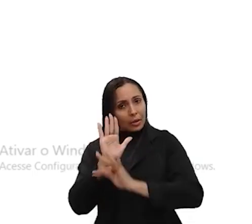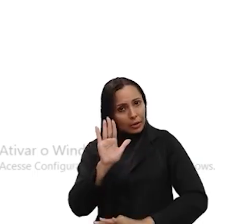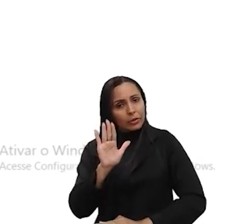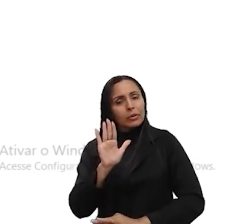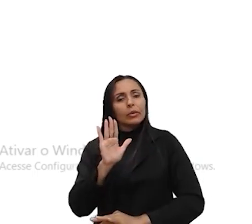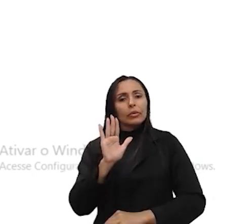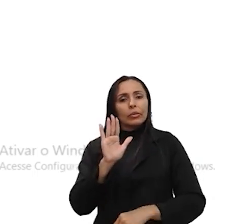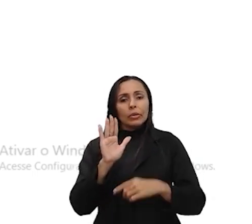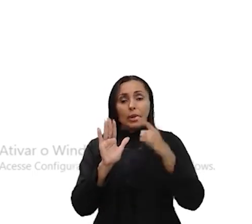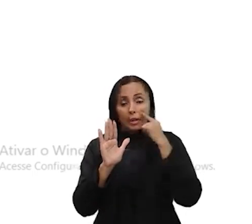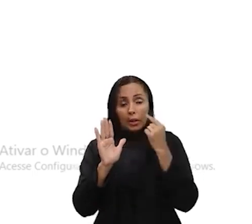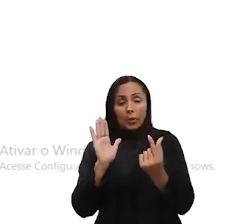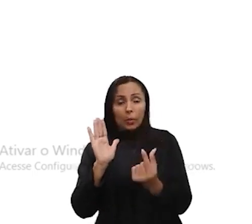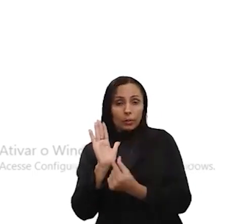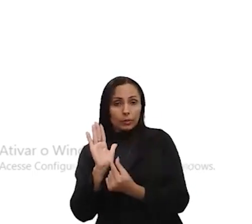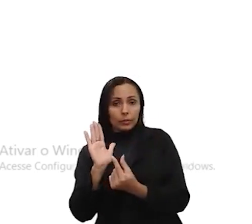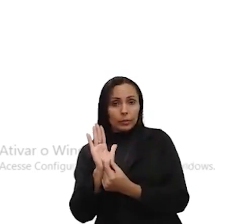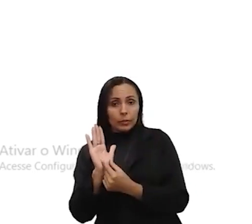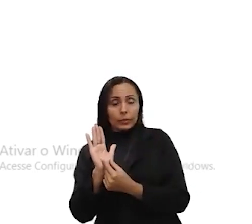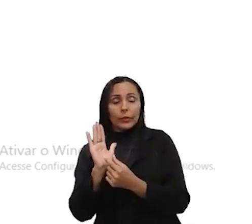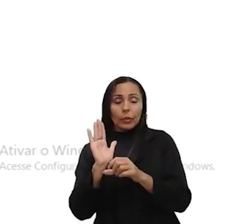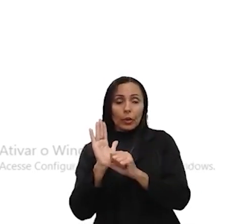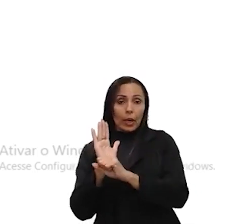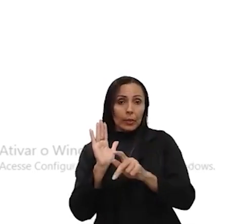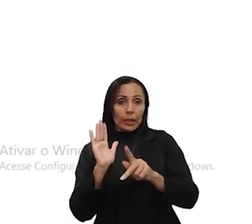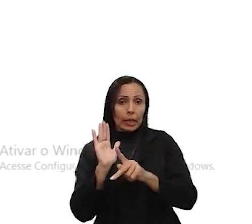é um aplicativo, ele é um sistema completo.